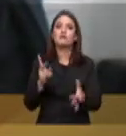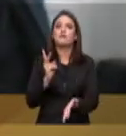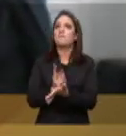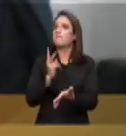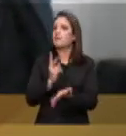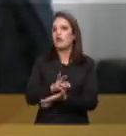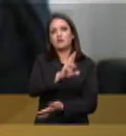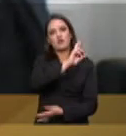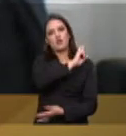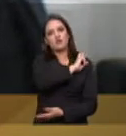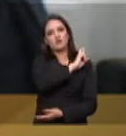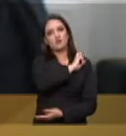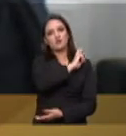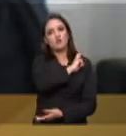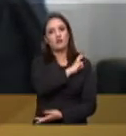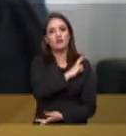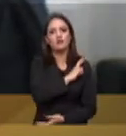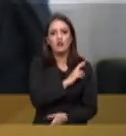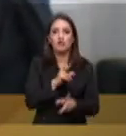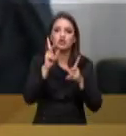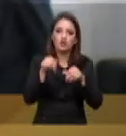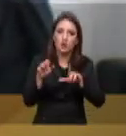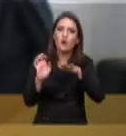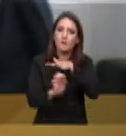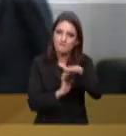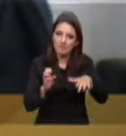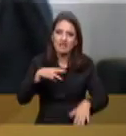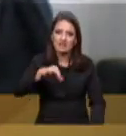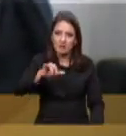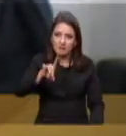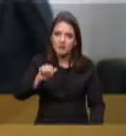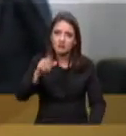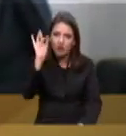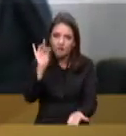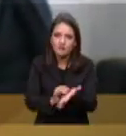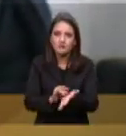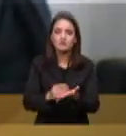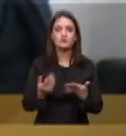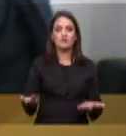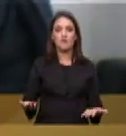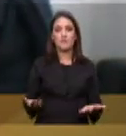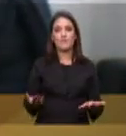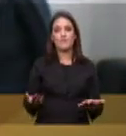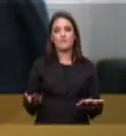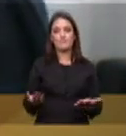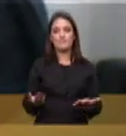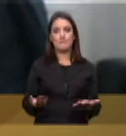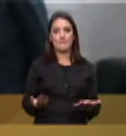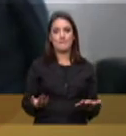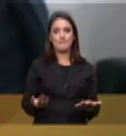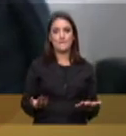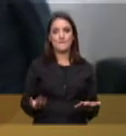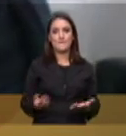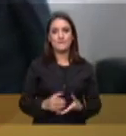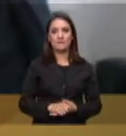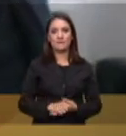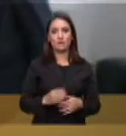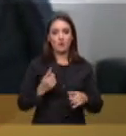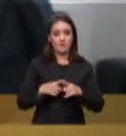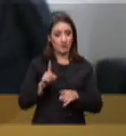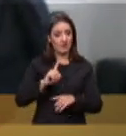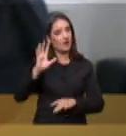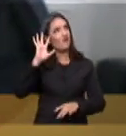mesmas responsabilidades das empresas de mídia. Se isso não vai, obviamente, de uma hora para outra,